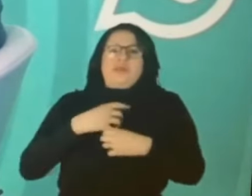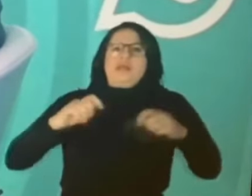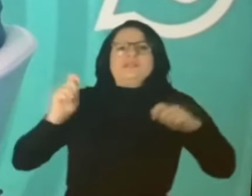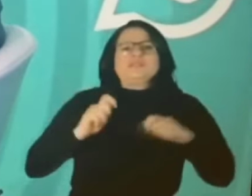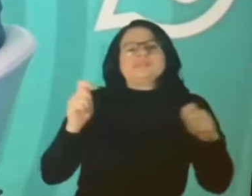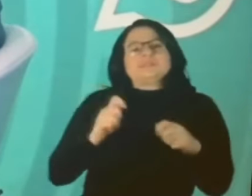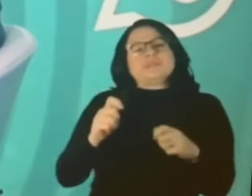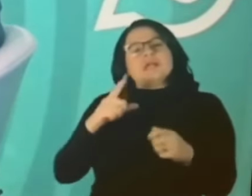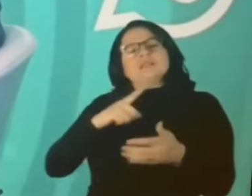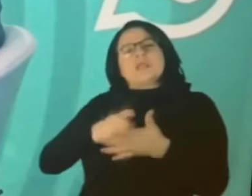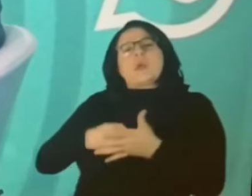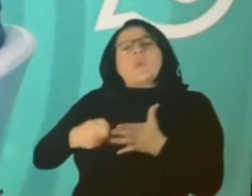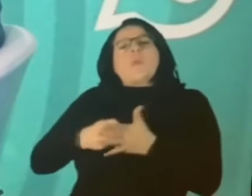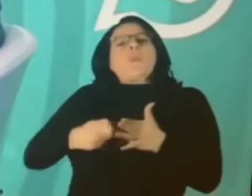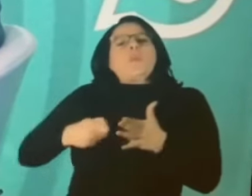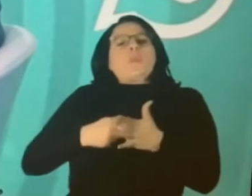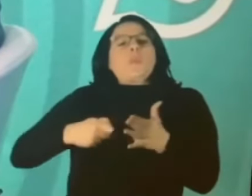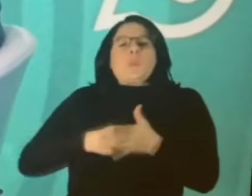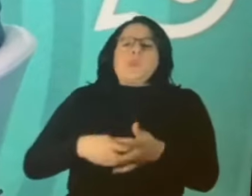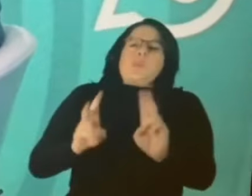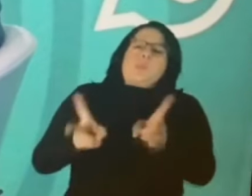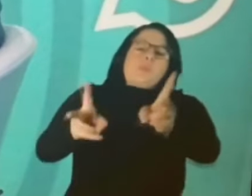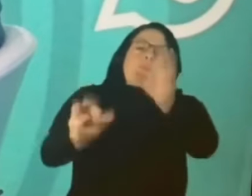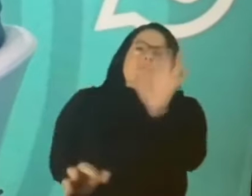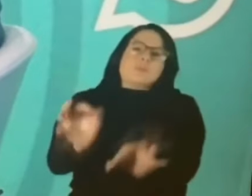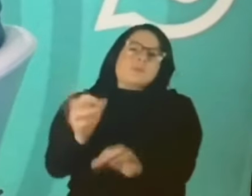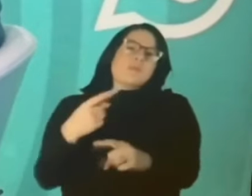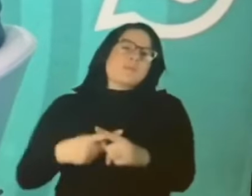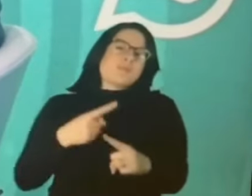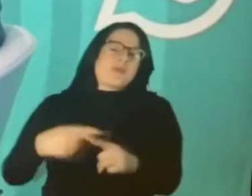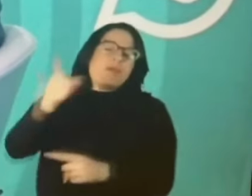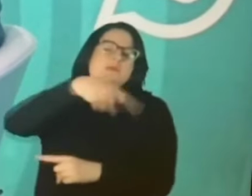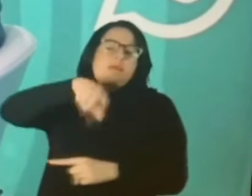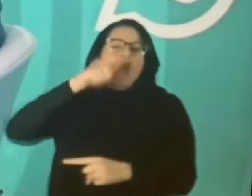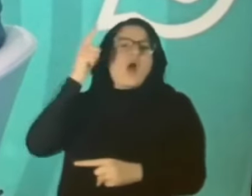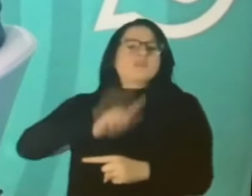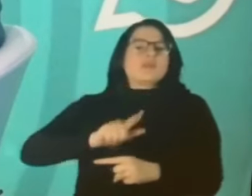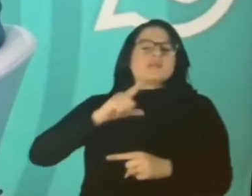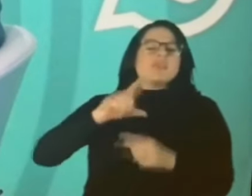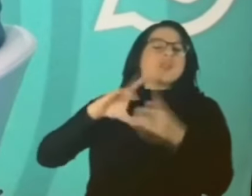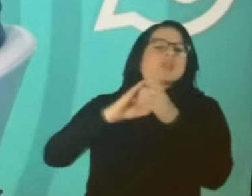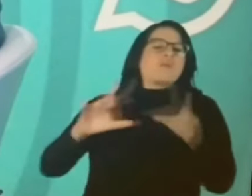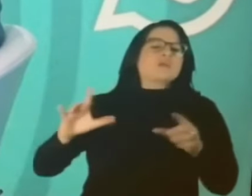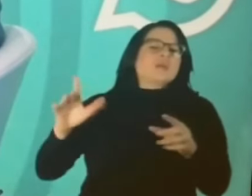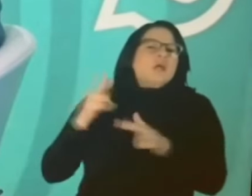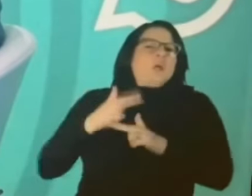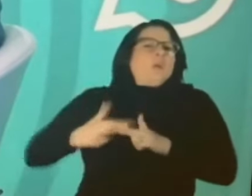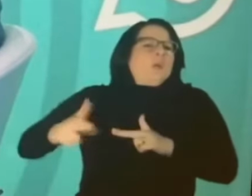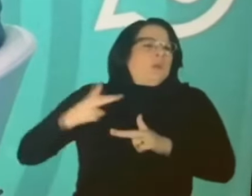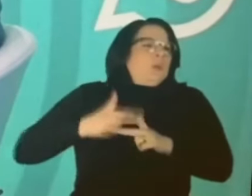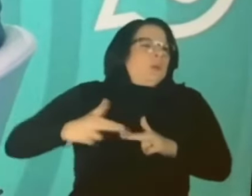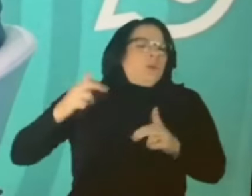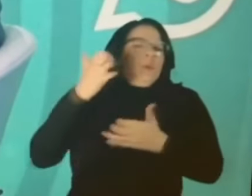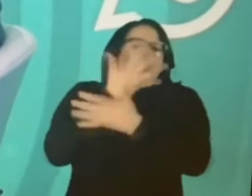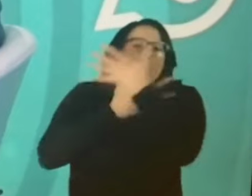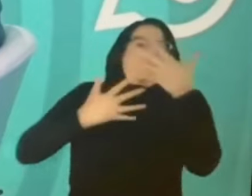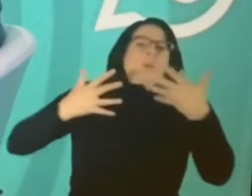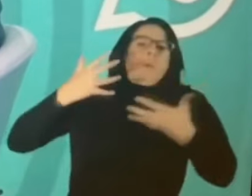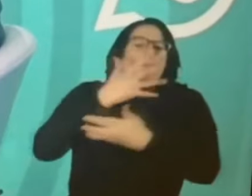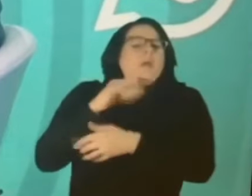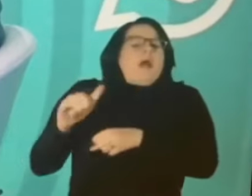uma judicialização constante, para, com isso, constranger a democracia e buscar a modificação do resultado.